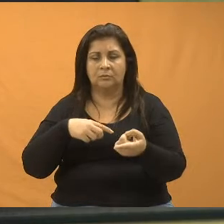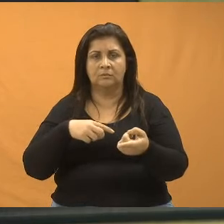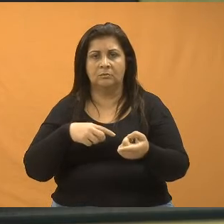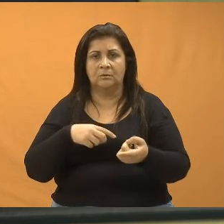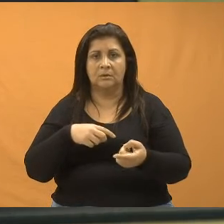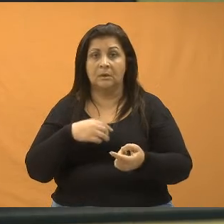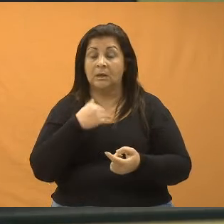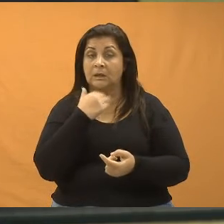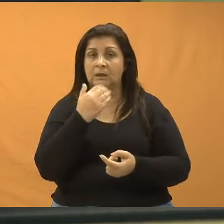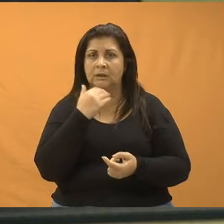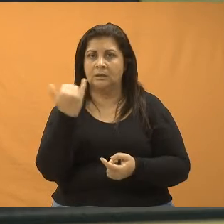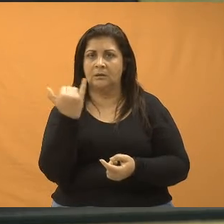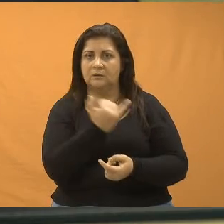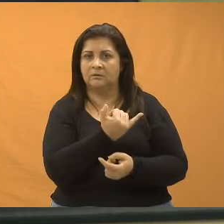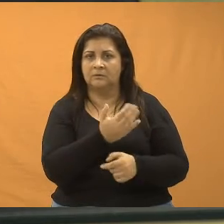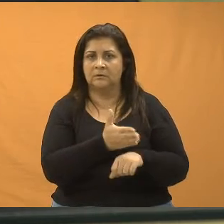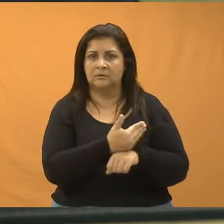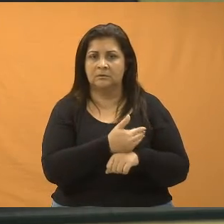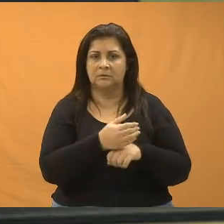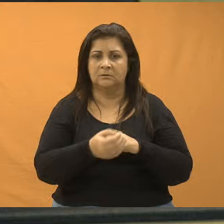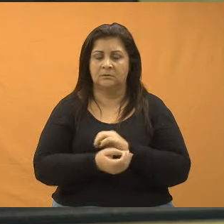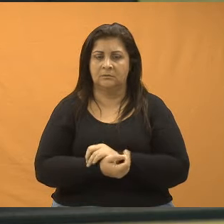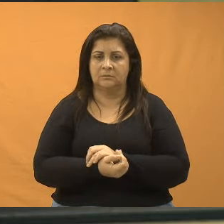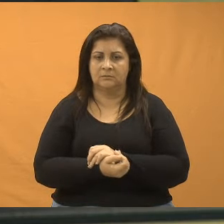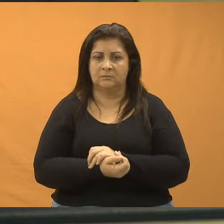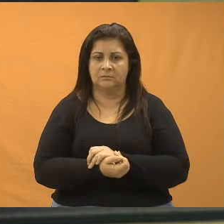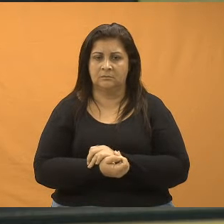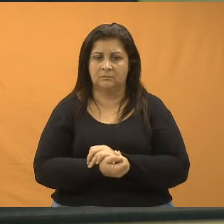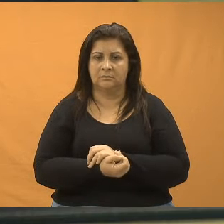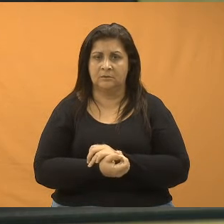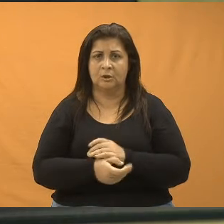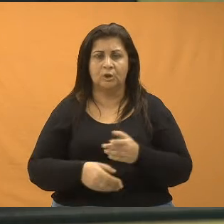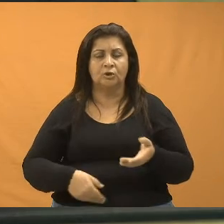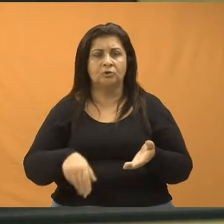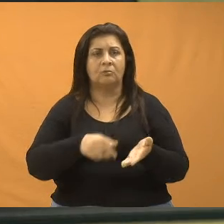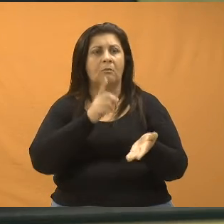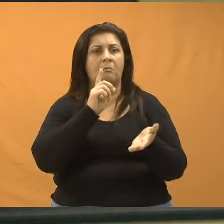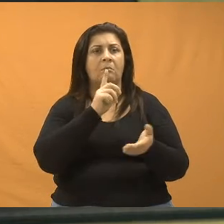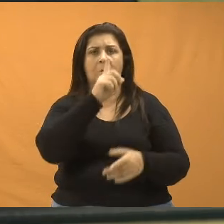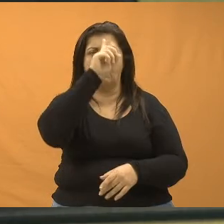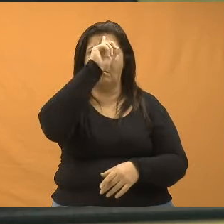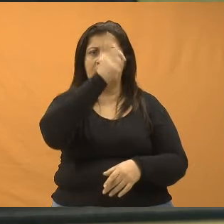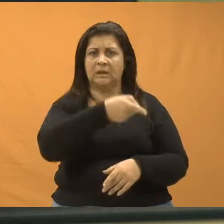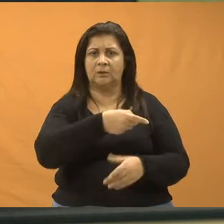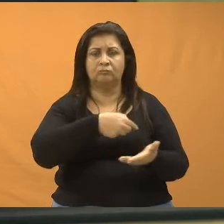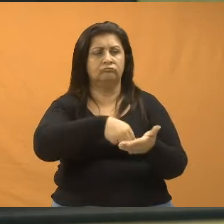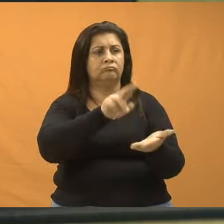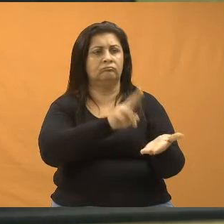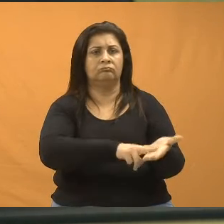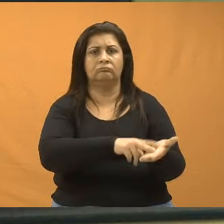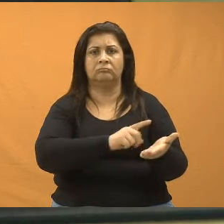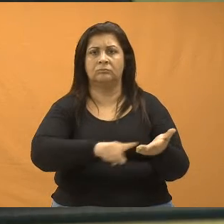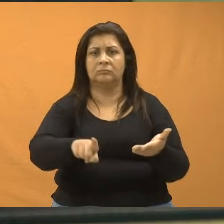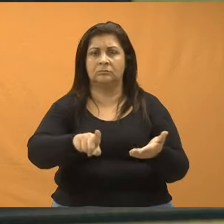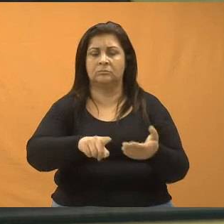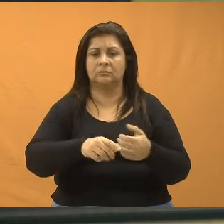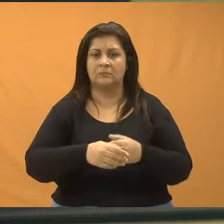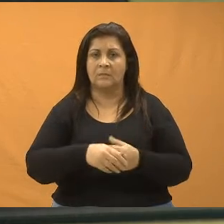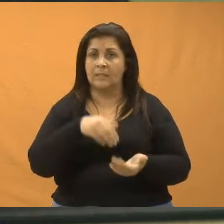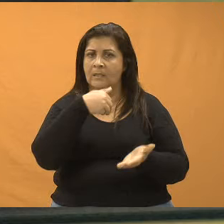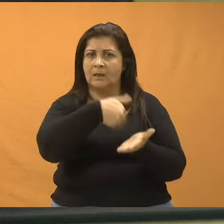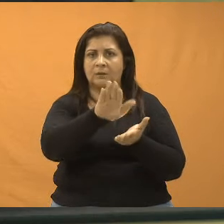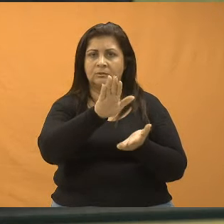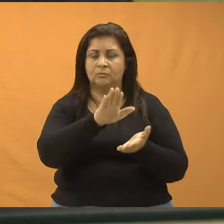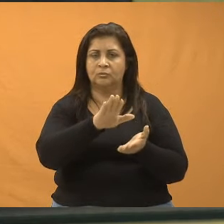prévio aviso, foi com a guarda e mandato judicial, e do dia para a noite a Irmandade foi expulsa da